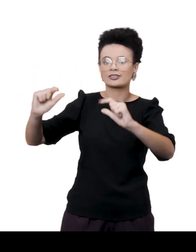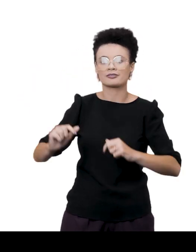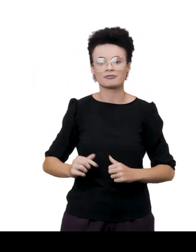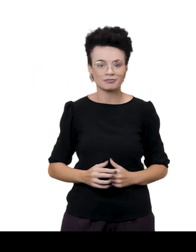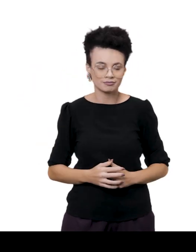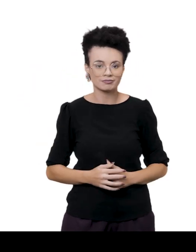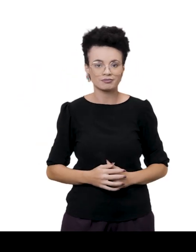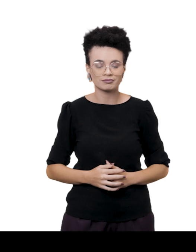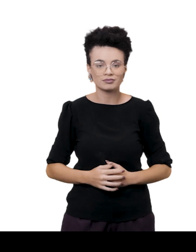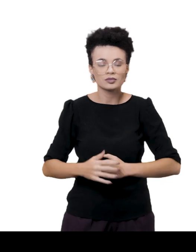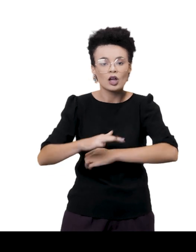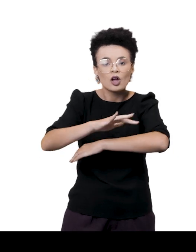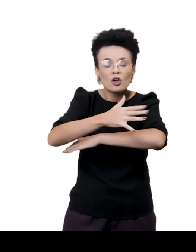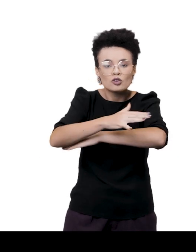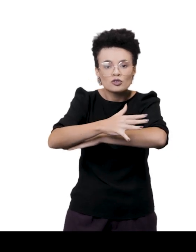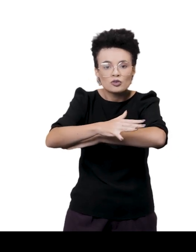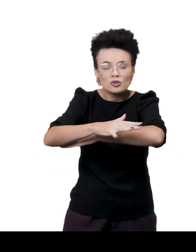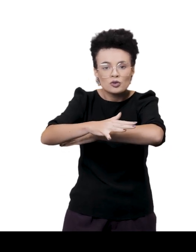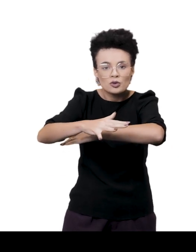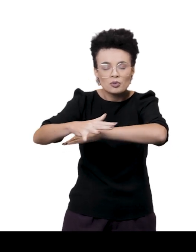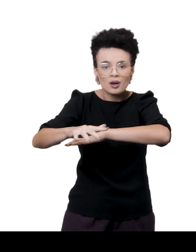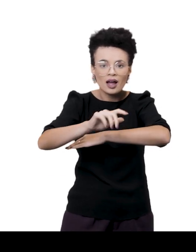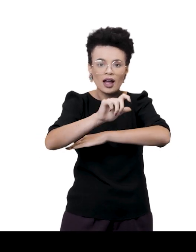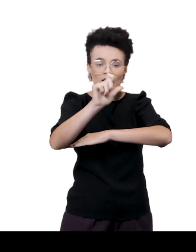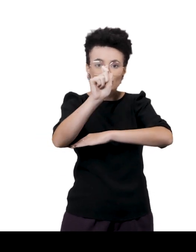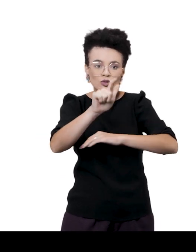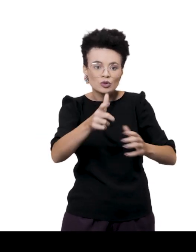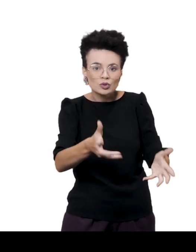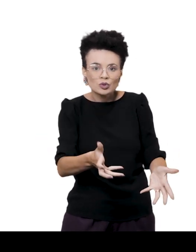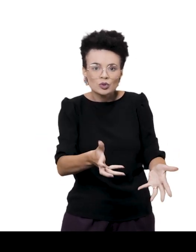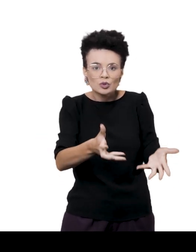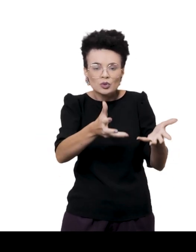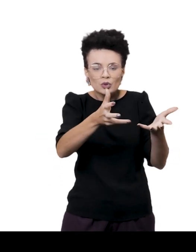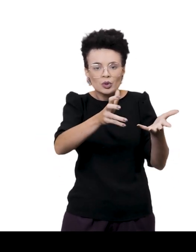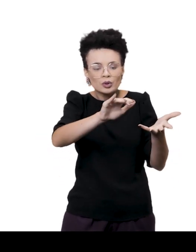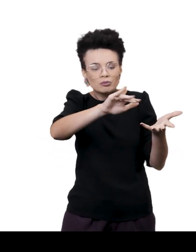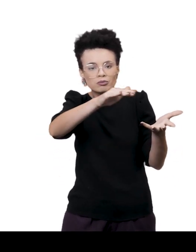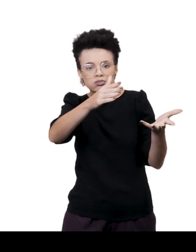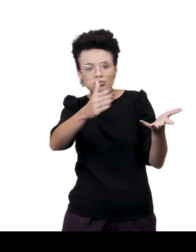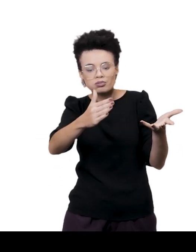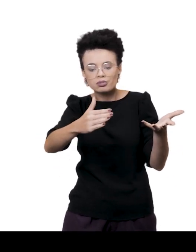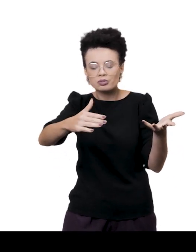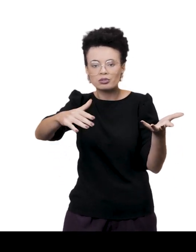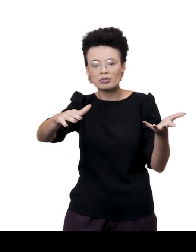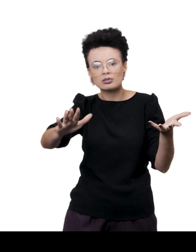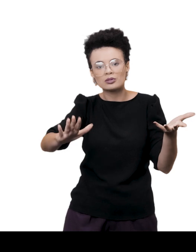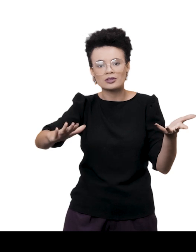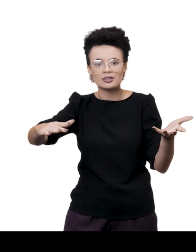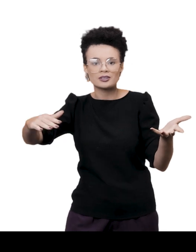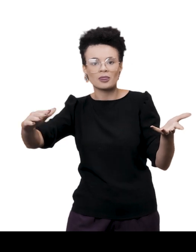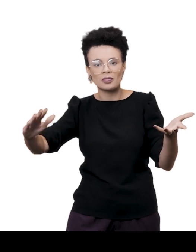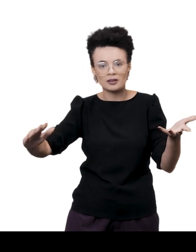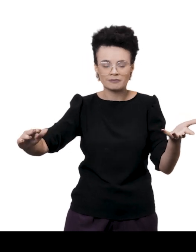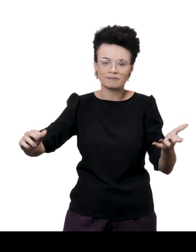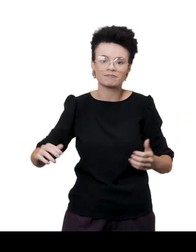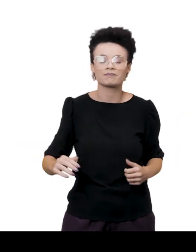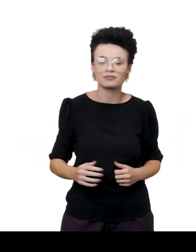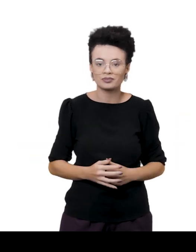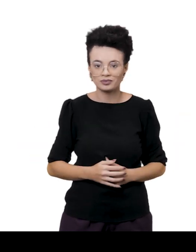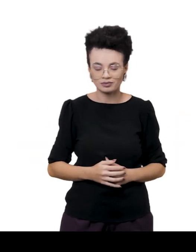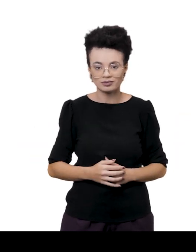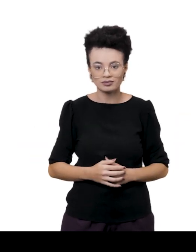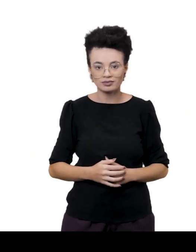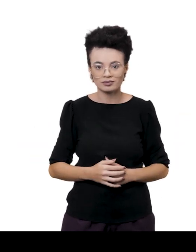ocupa a faixa inferior da pintura, também com tons de azul fluorescente e linhas horizontais onduladas,